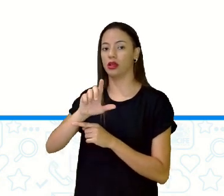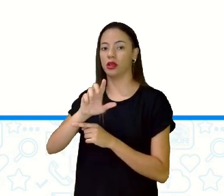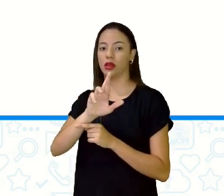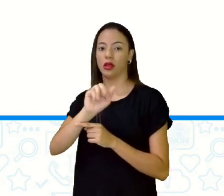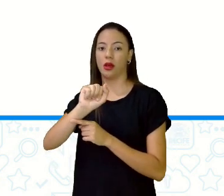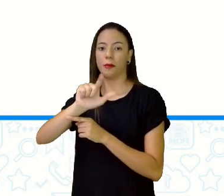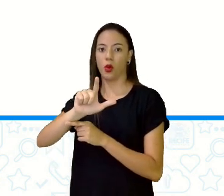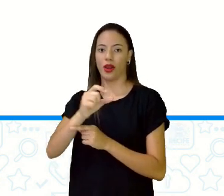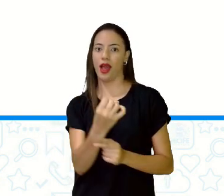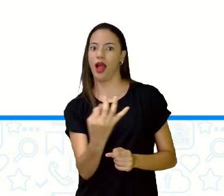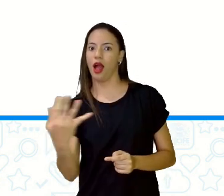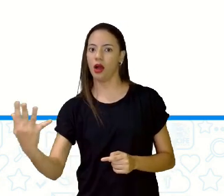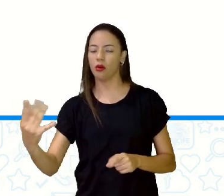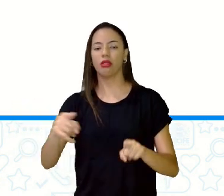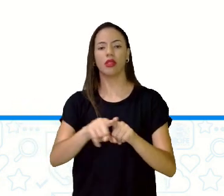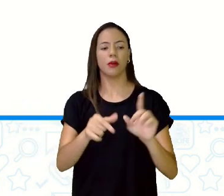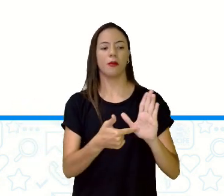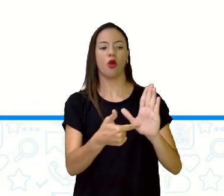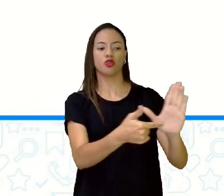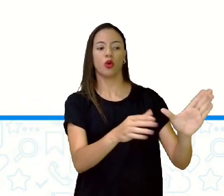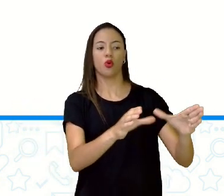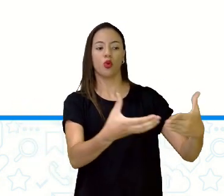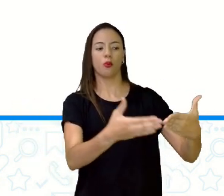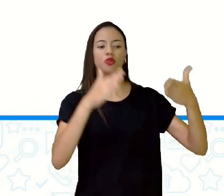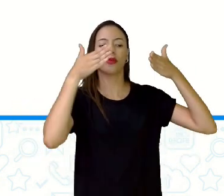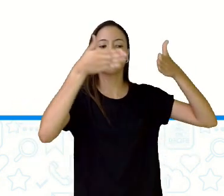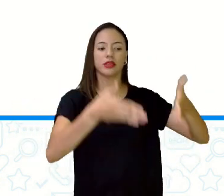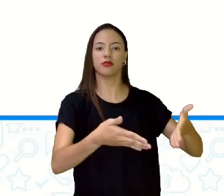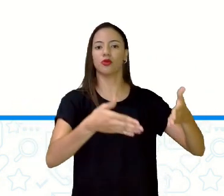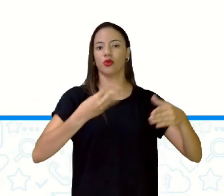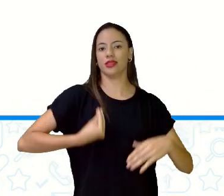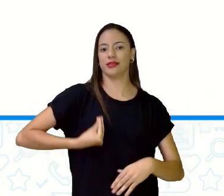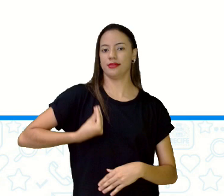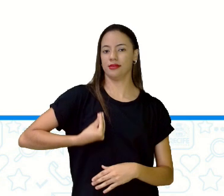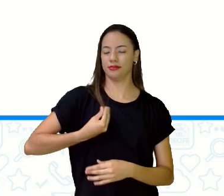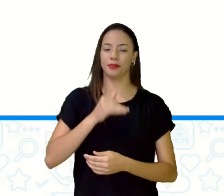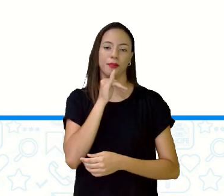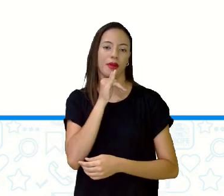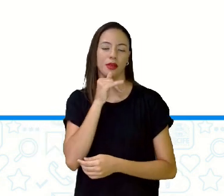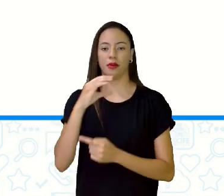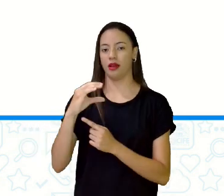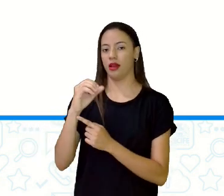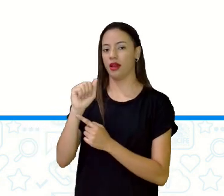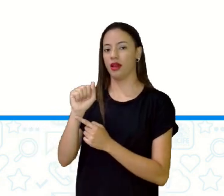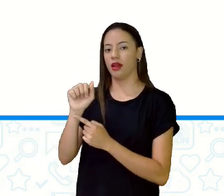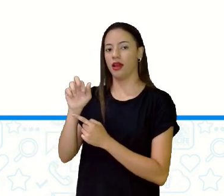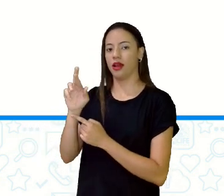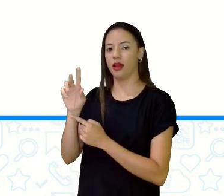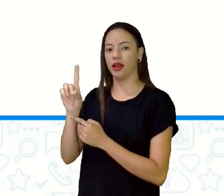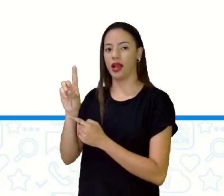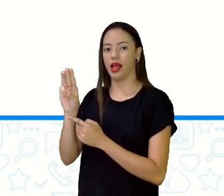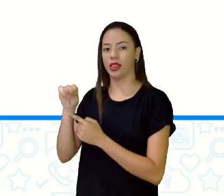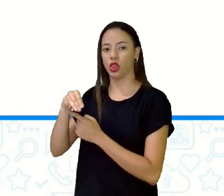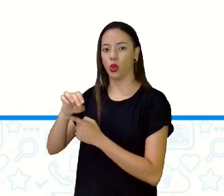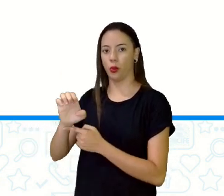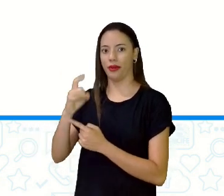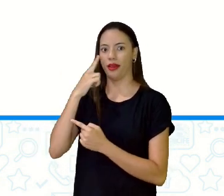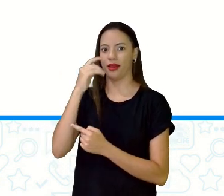também um grupo específico de seres. Exemplo, cardume, como você está vendo aí a